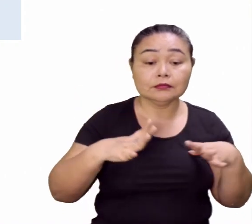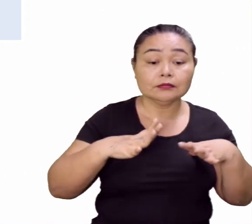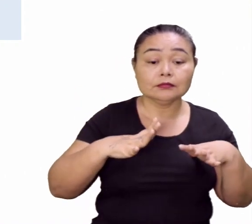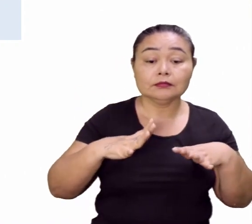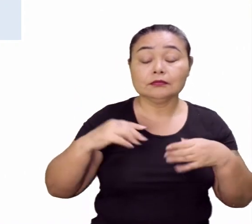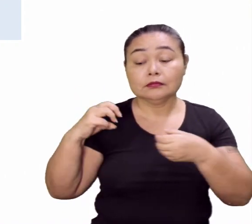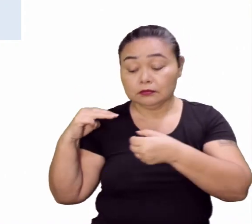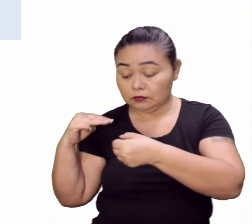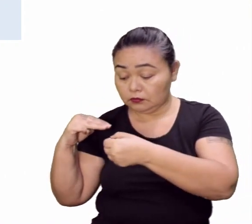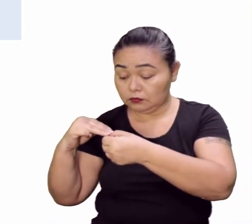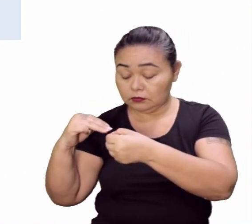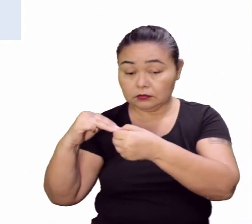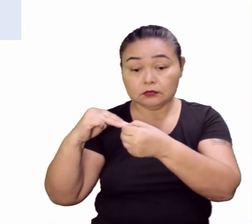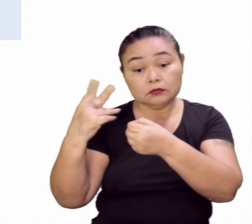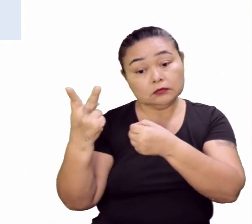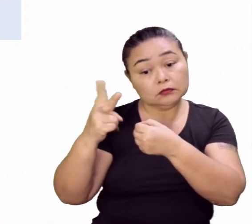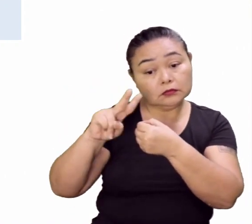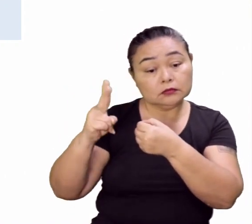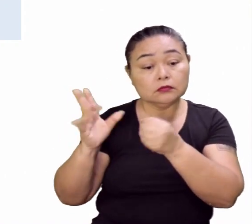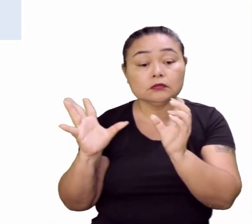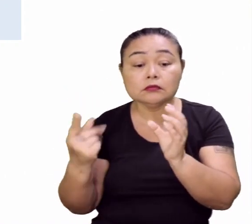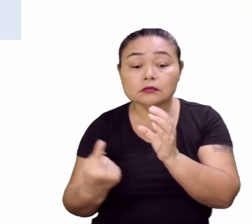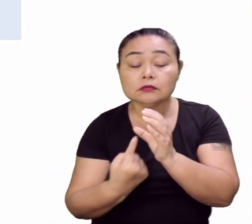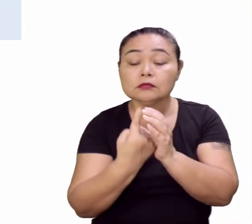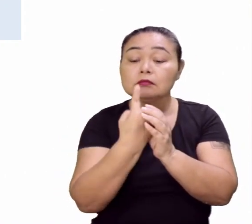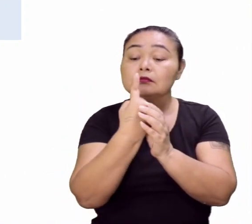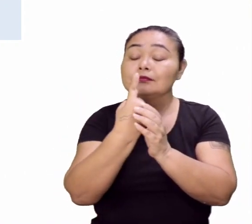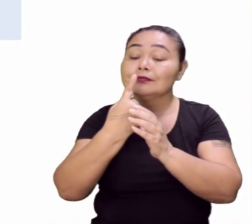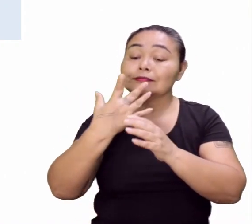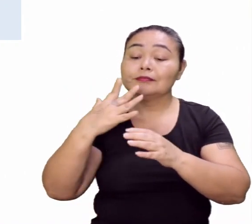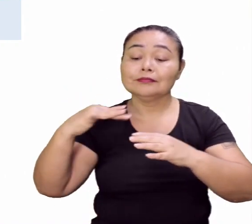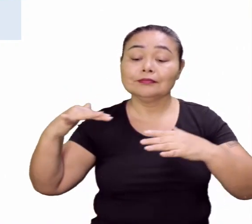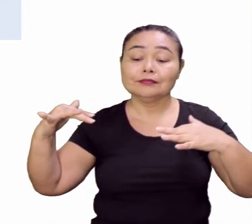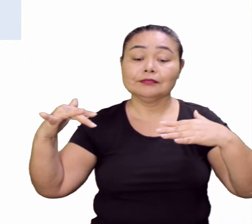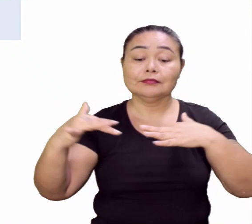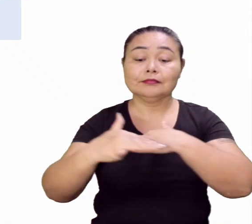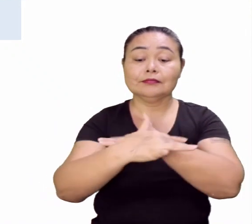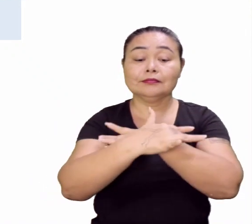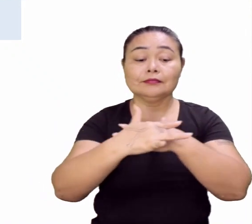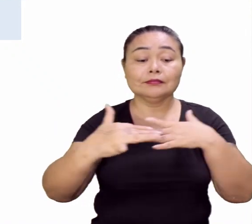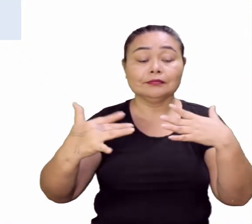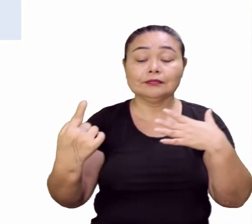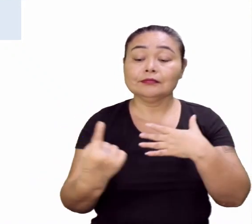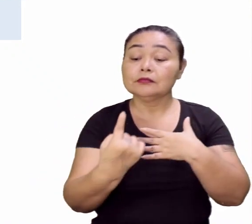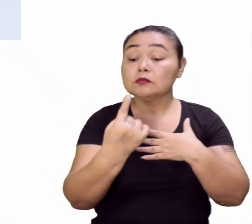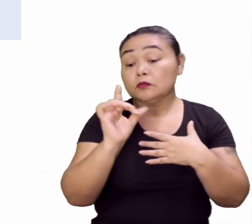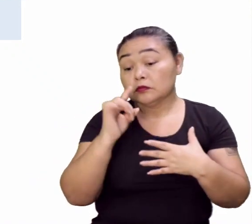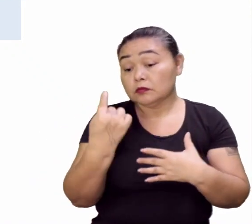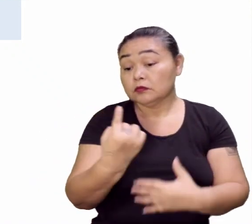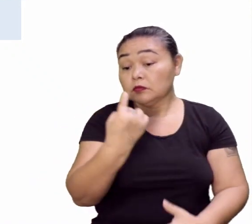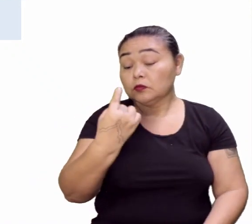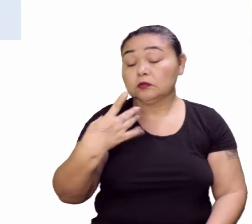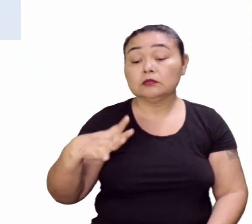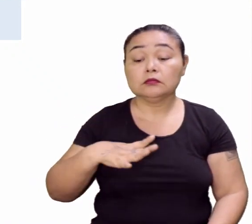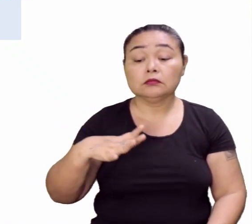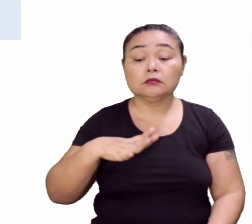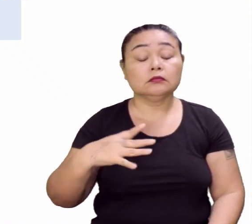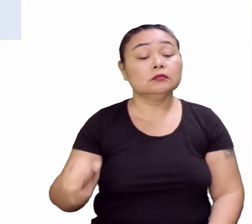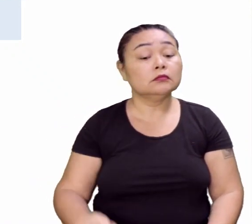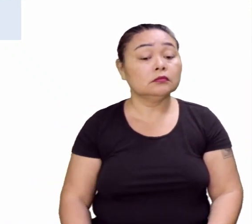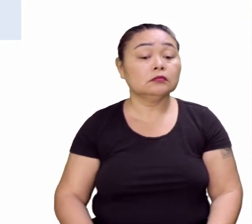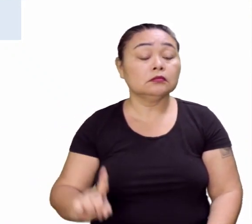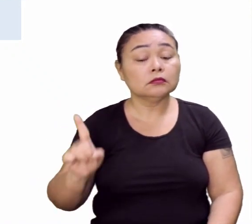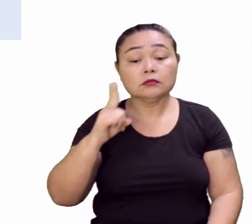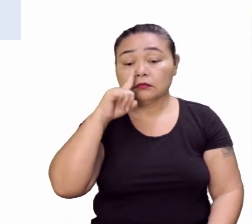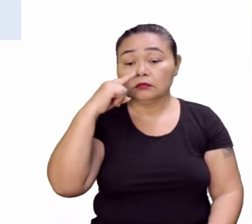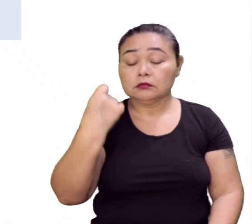mais cidades, formando uma única malha urbana, como se fosse uma única cidade. Rogério, isso